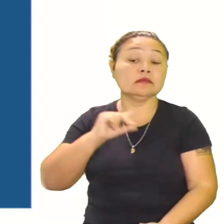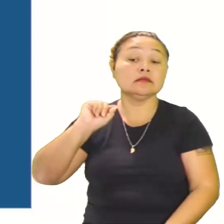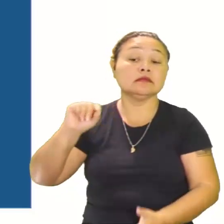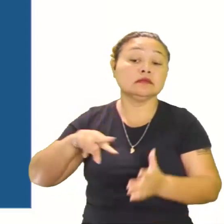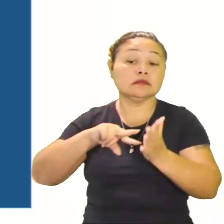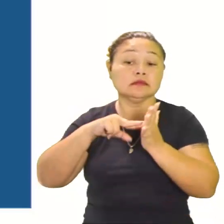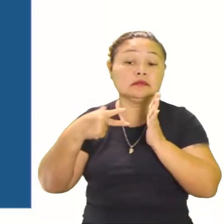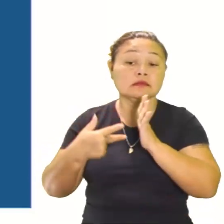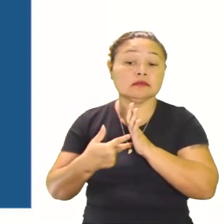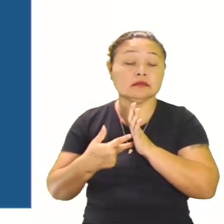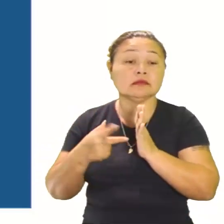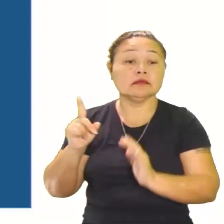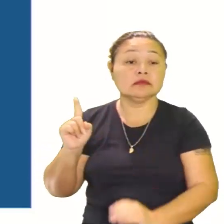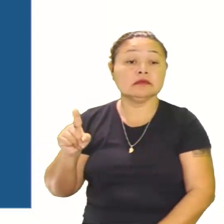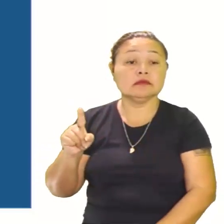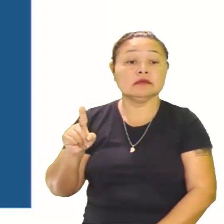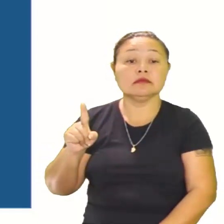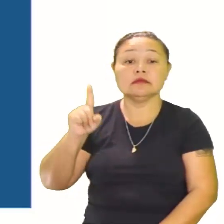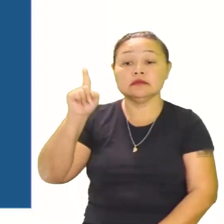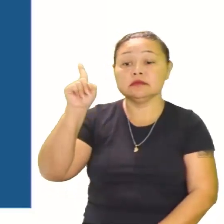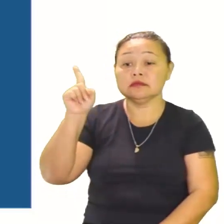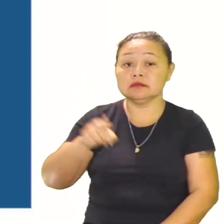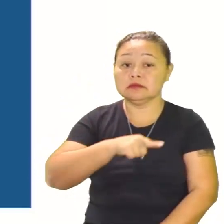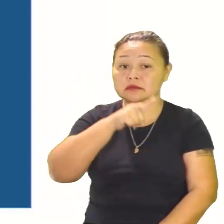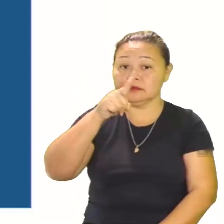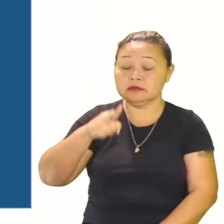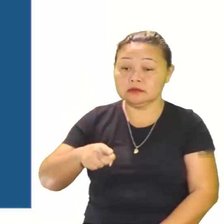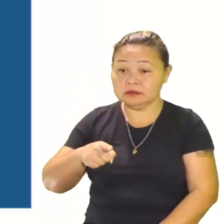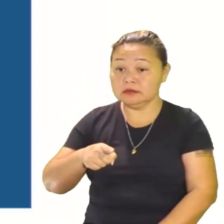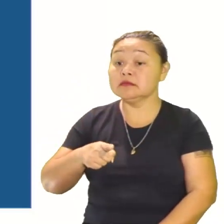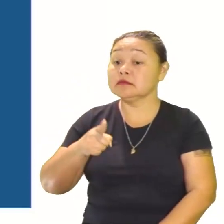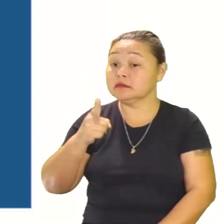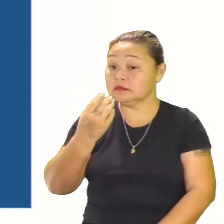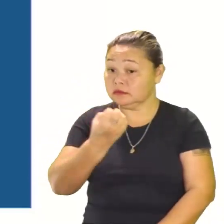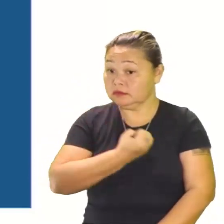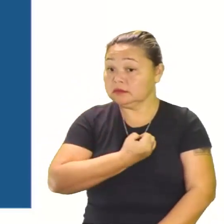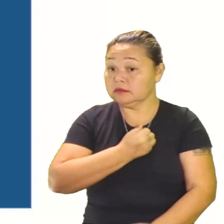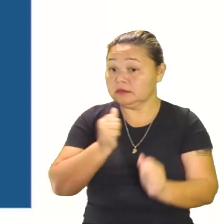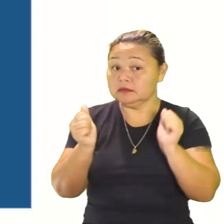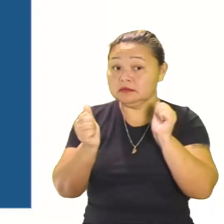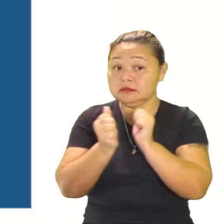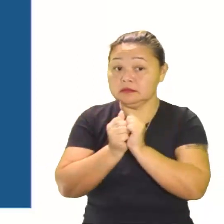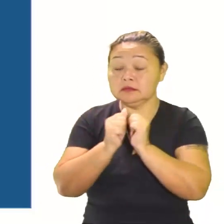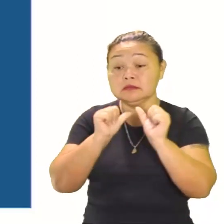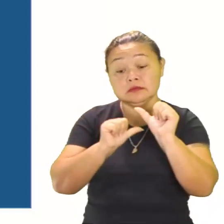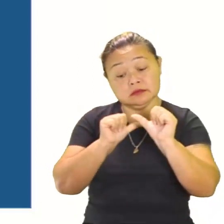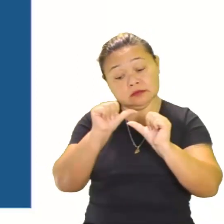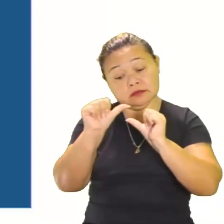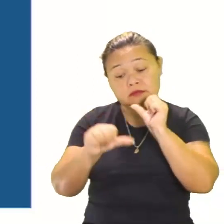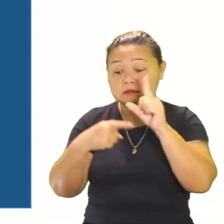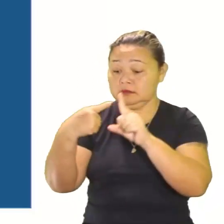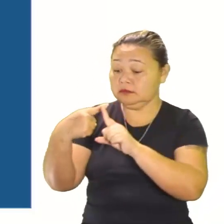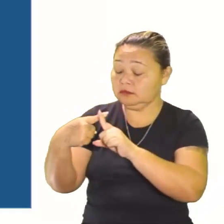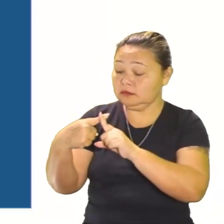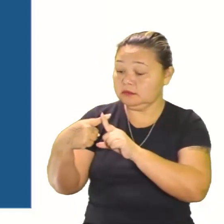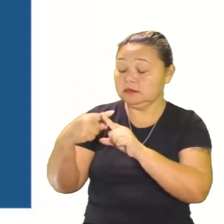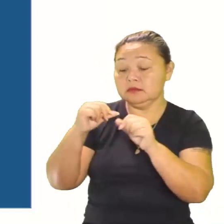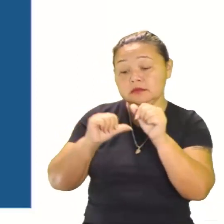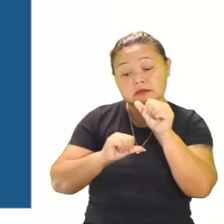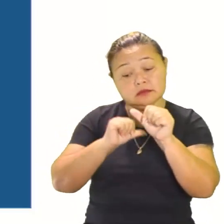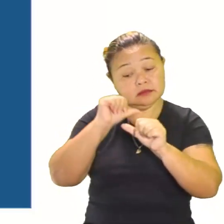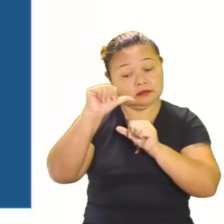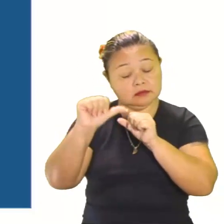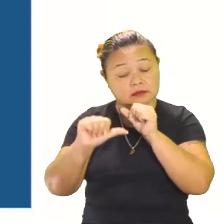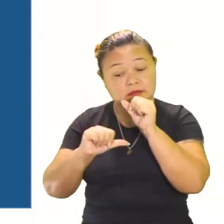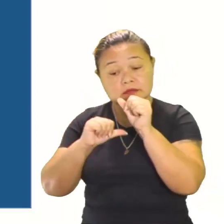isso significa? Significa que eu vou anular o sinal do número, eu vou tornar esse número negativo, eu